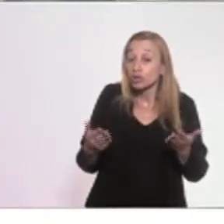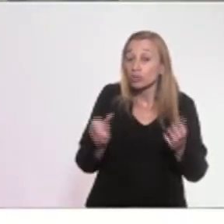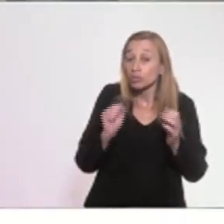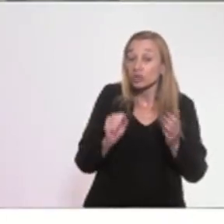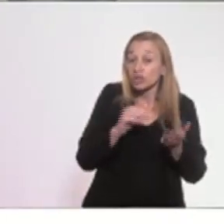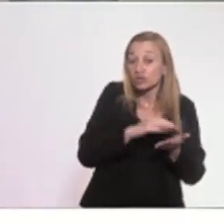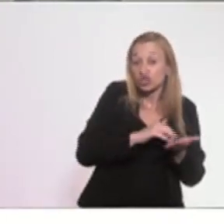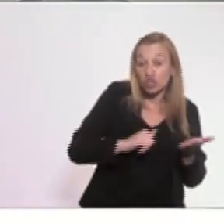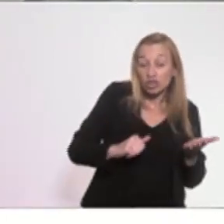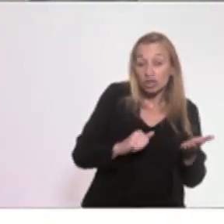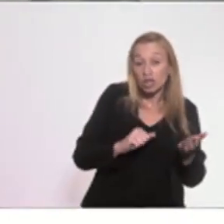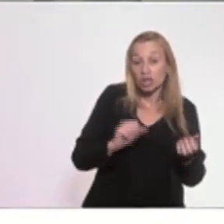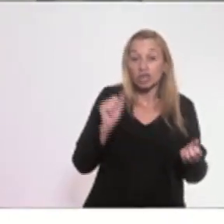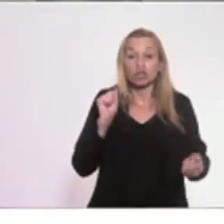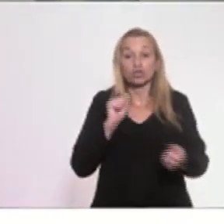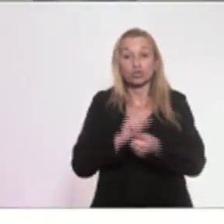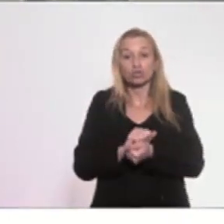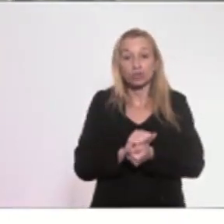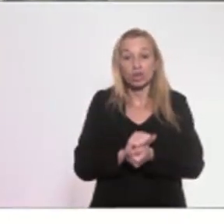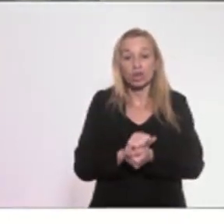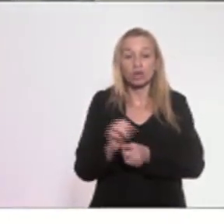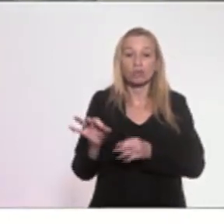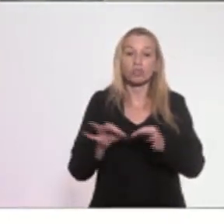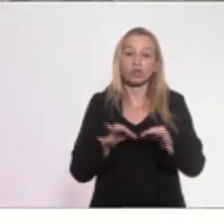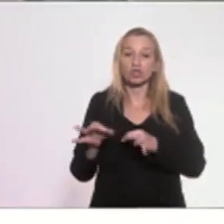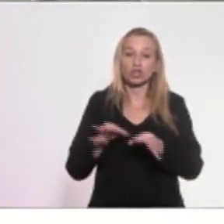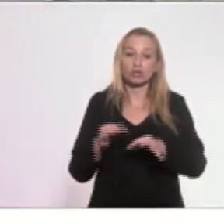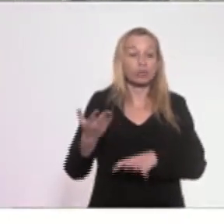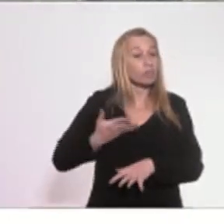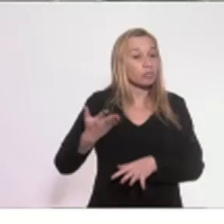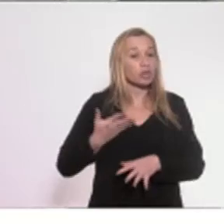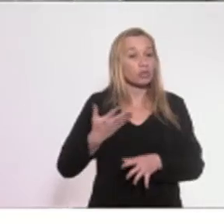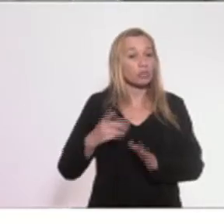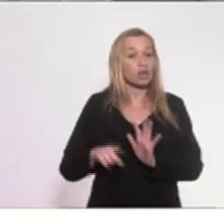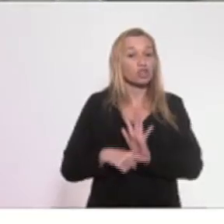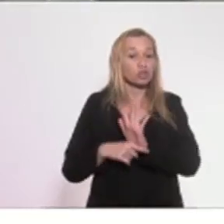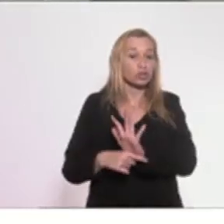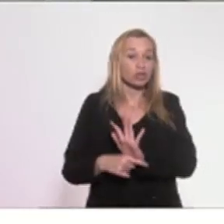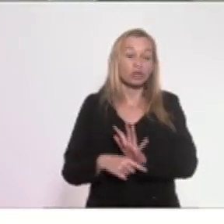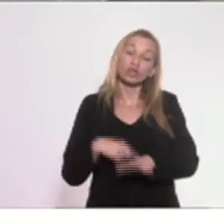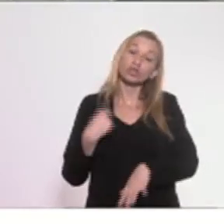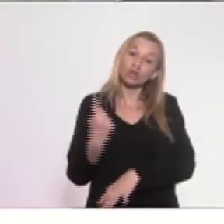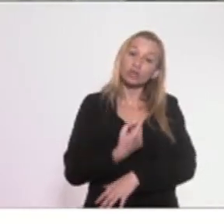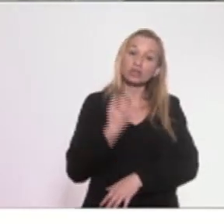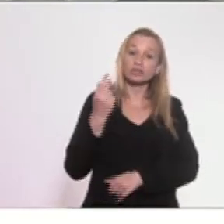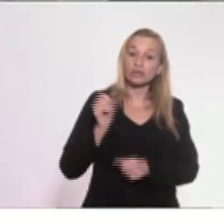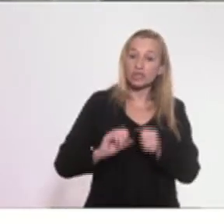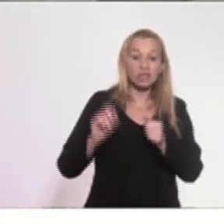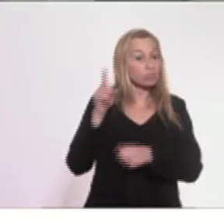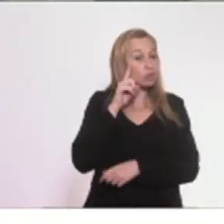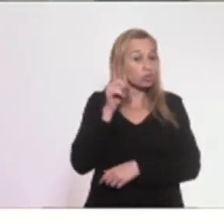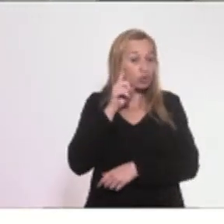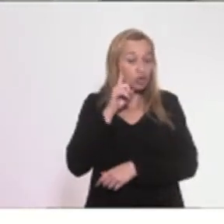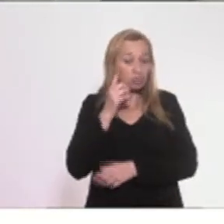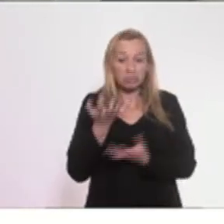dali, incorporá-las a algum parecer para adiantar o projeto de um colega, é o que nós fazemos regularmente. E aqui a gente não está aqui para travar o projeto de ninguém, a não ser que